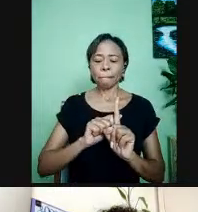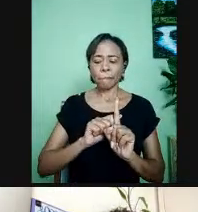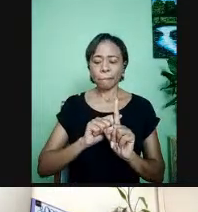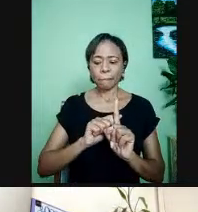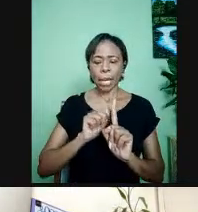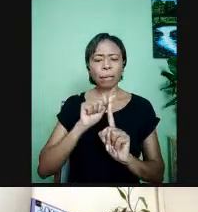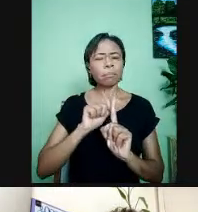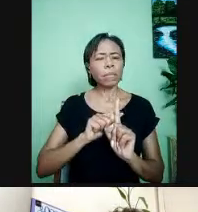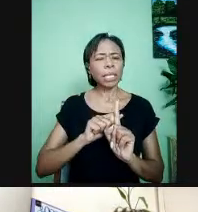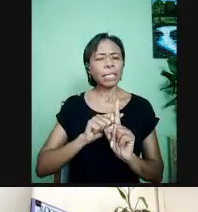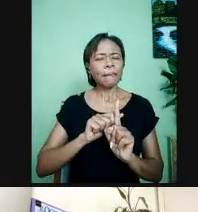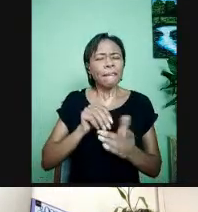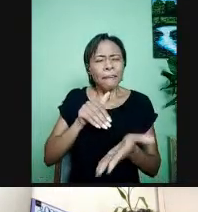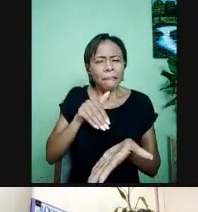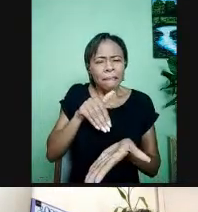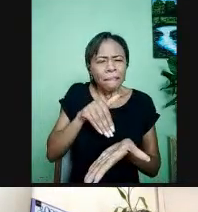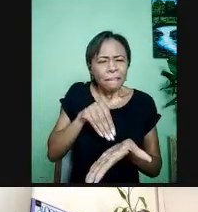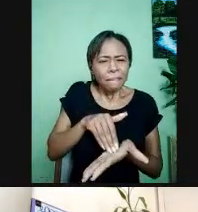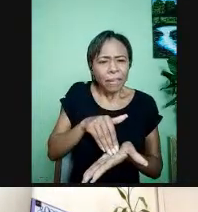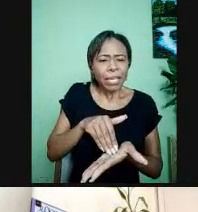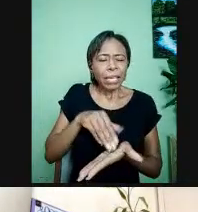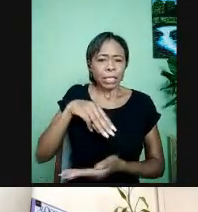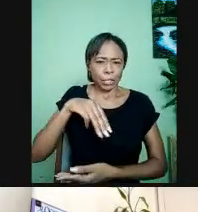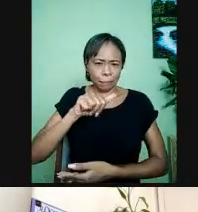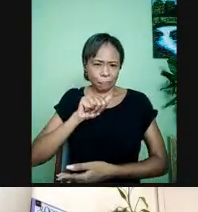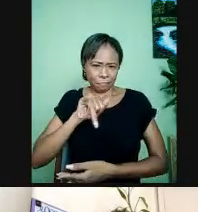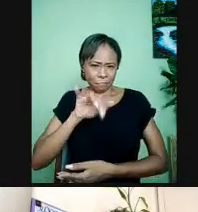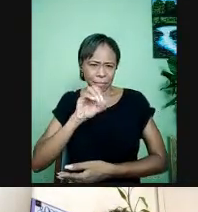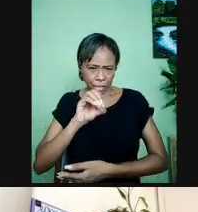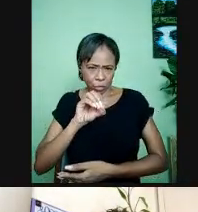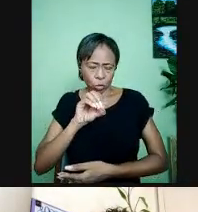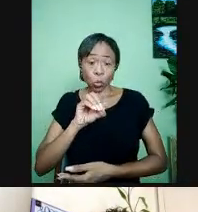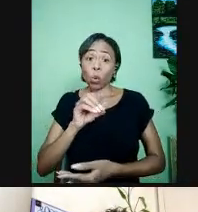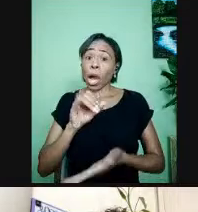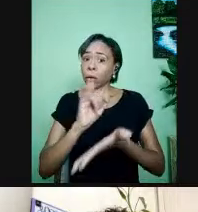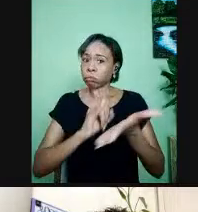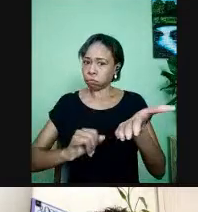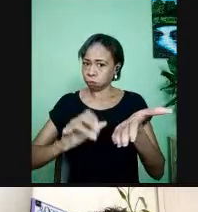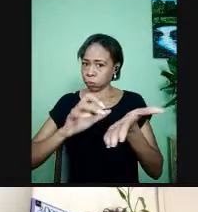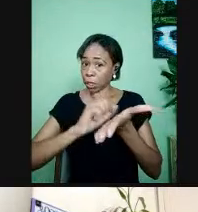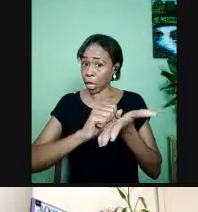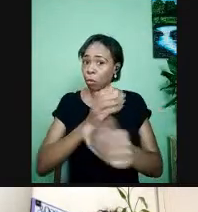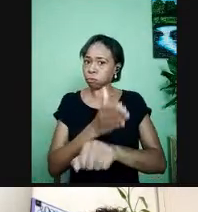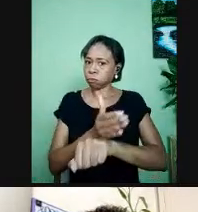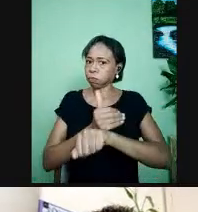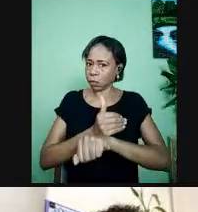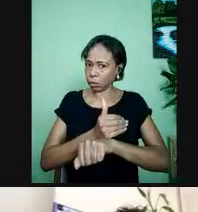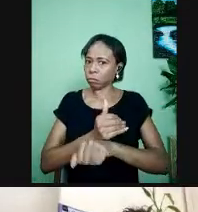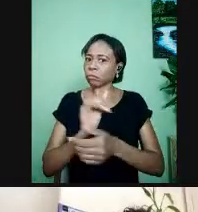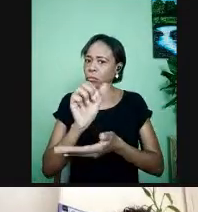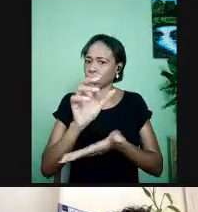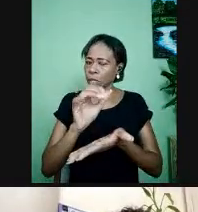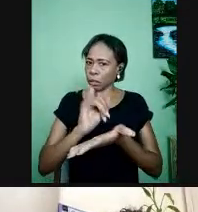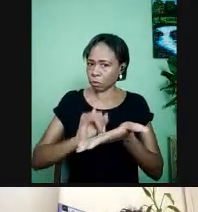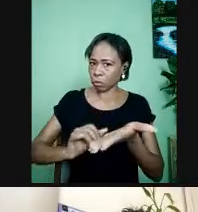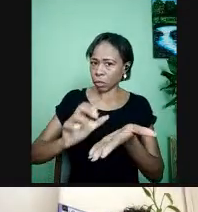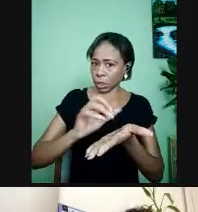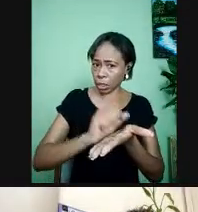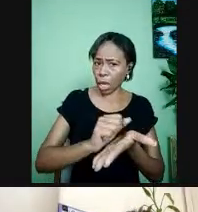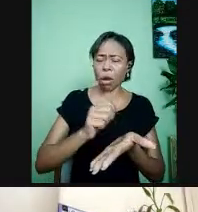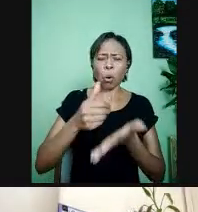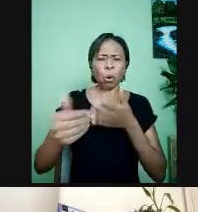final de maio, nós abrimos aqui a nossa pré-inscrição para que todos os empreendedores de todo o segmento, desde